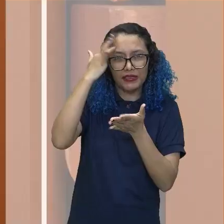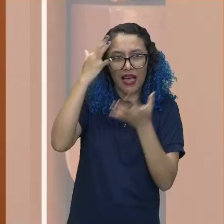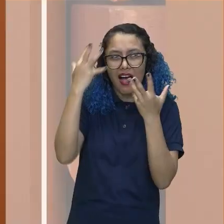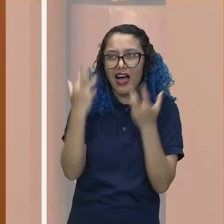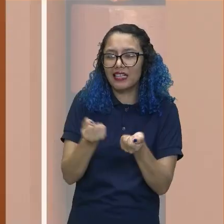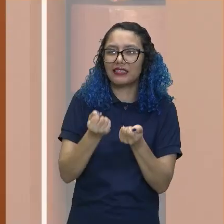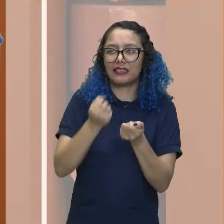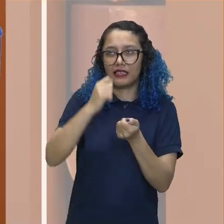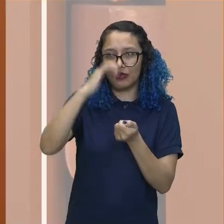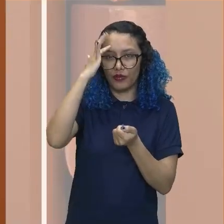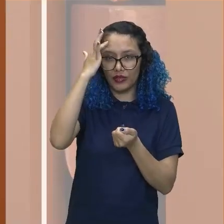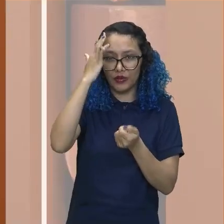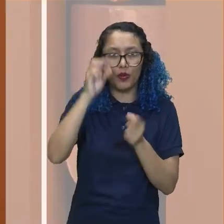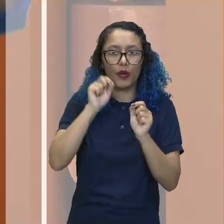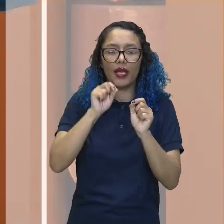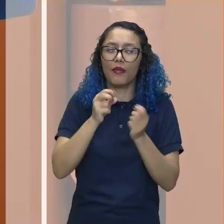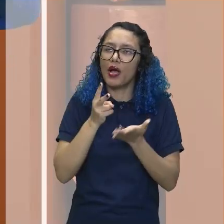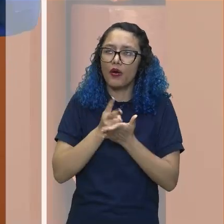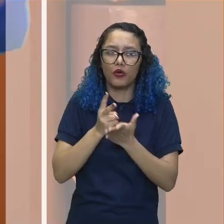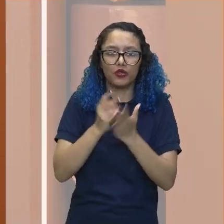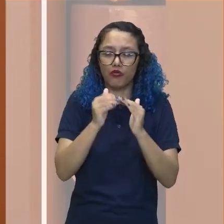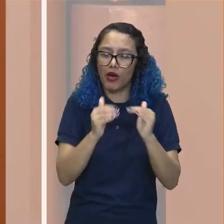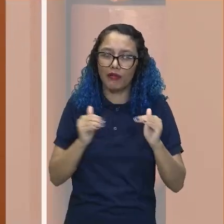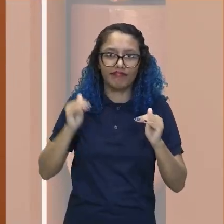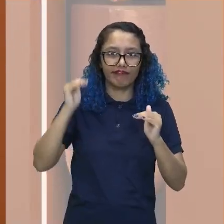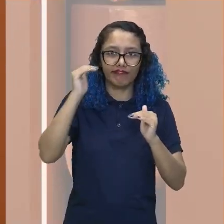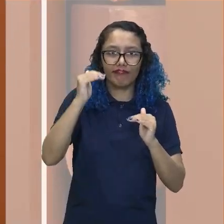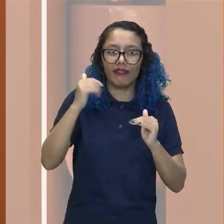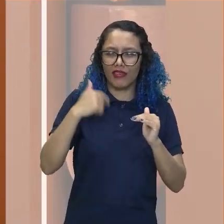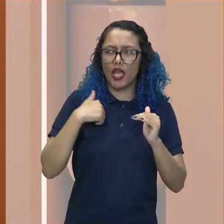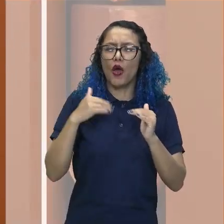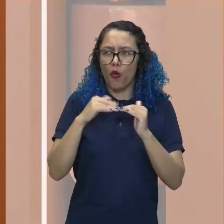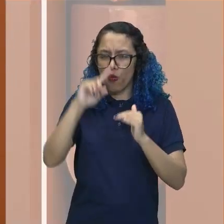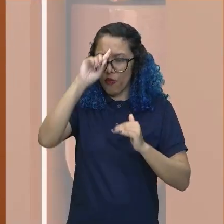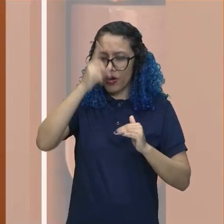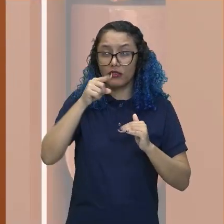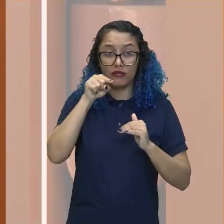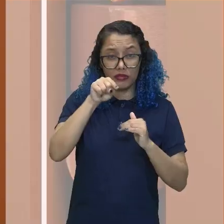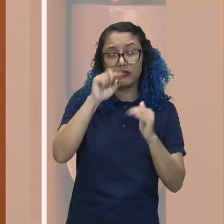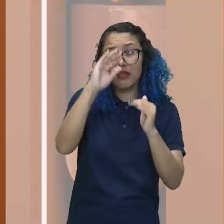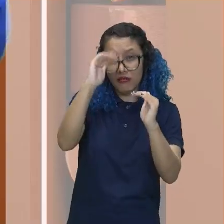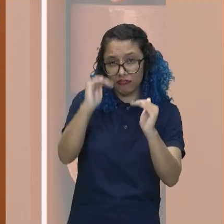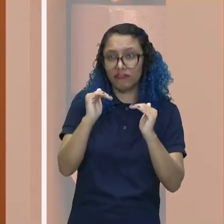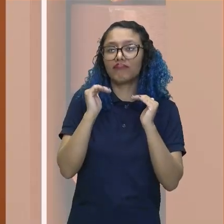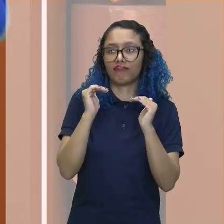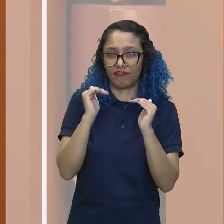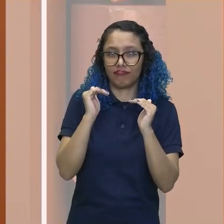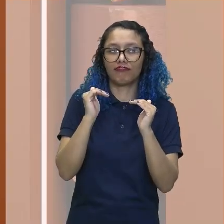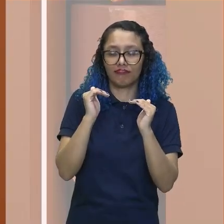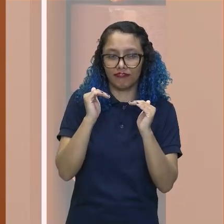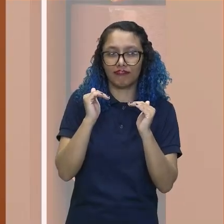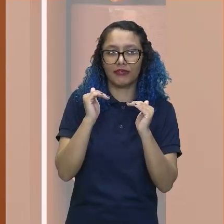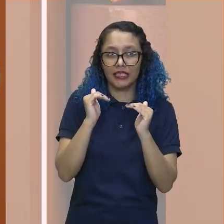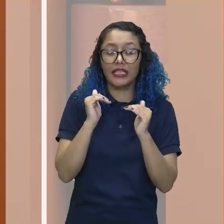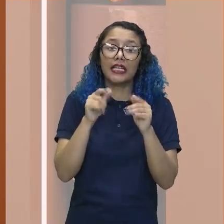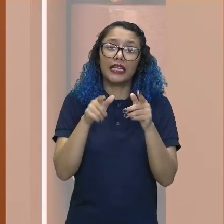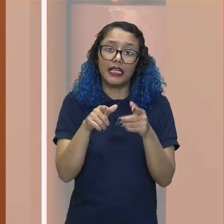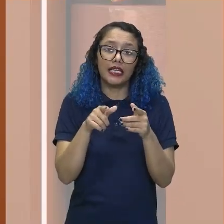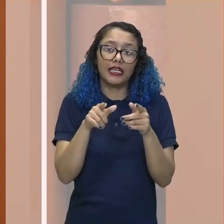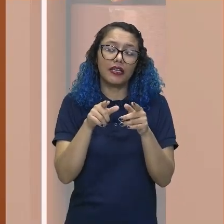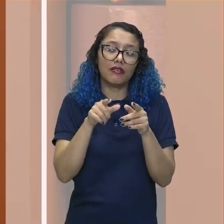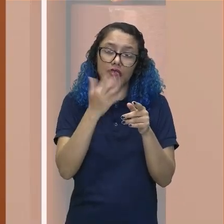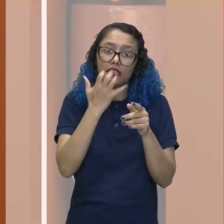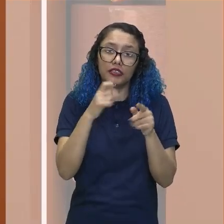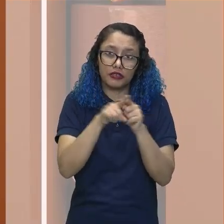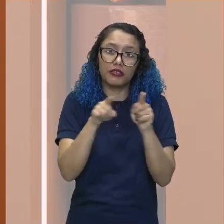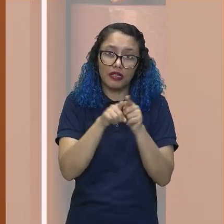quê? Para manter o seu status quo. Eu continuo mandando, vocês continuam obedecendo. E Nietzsche coloca a religião aí